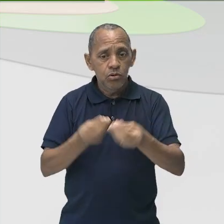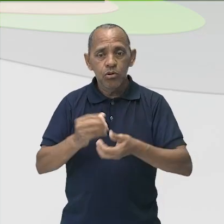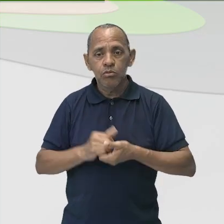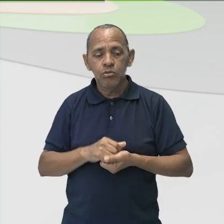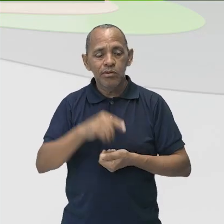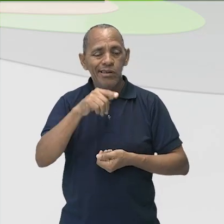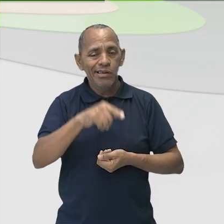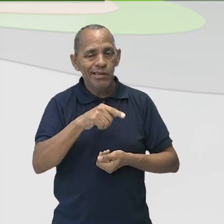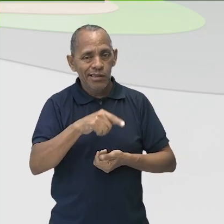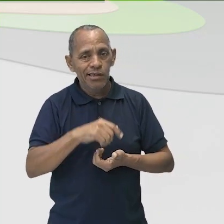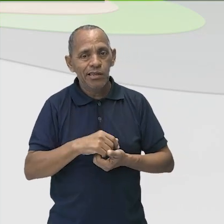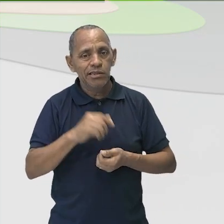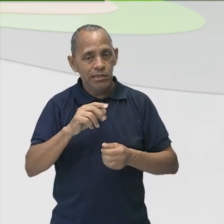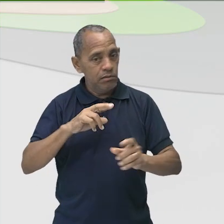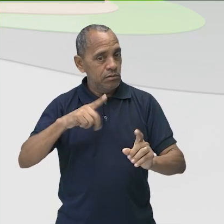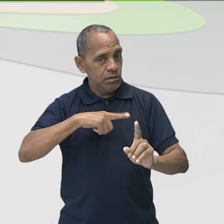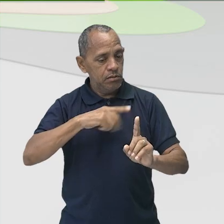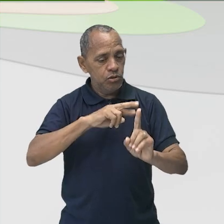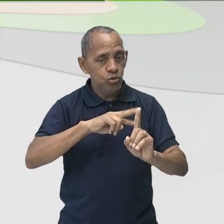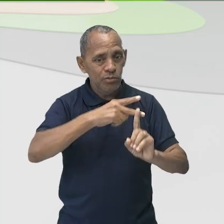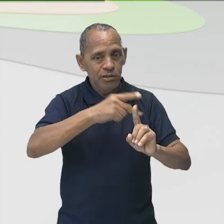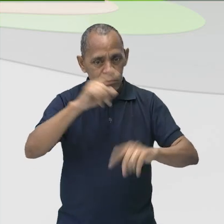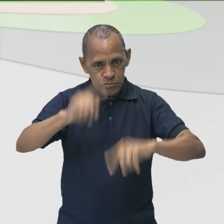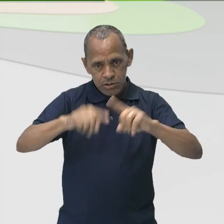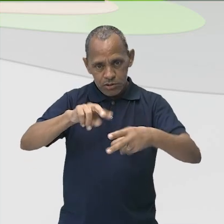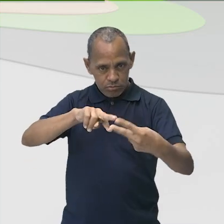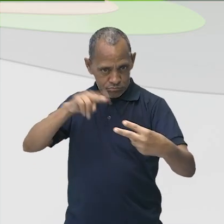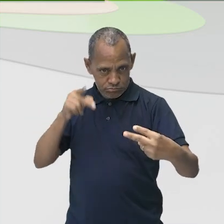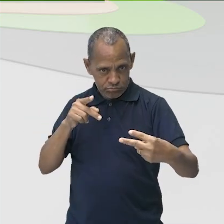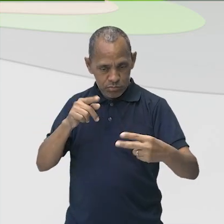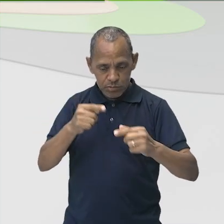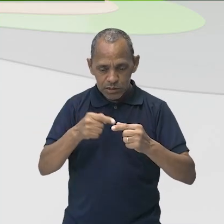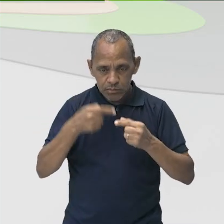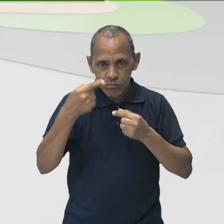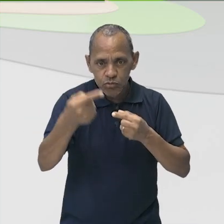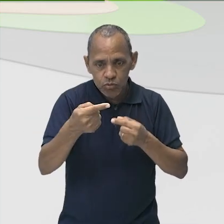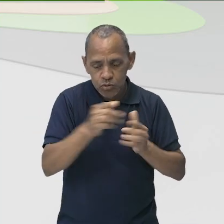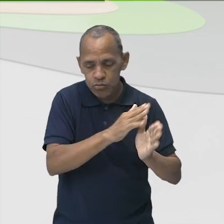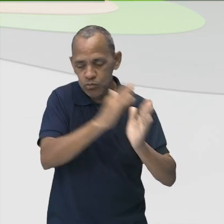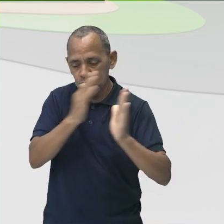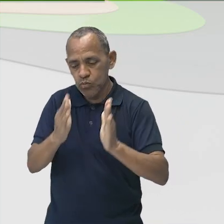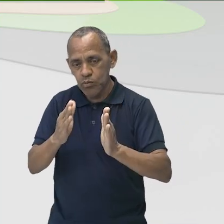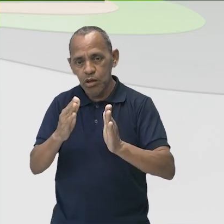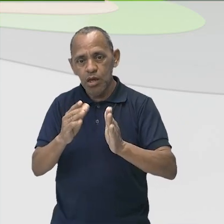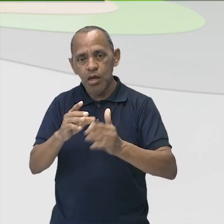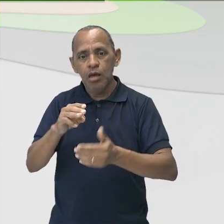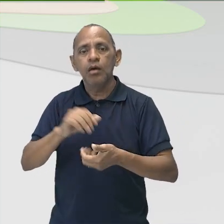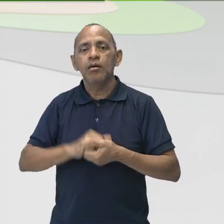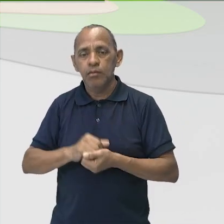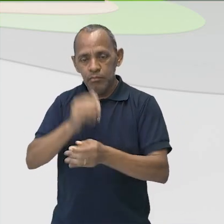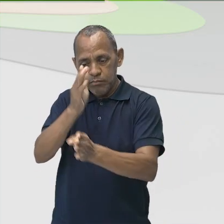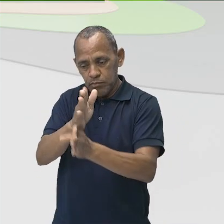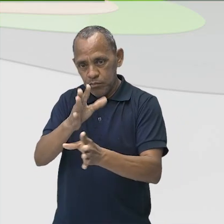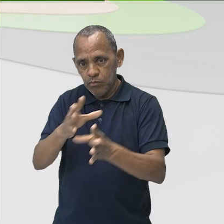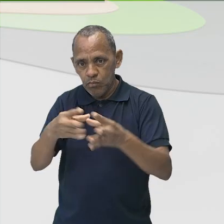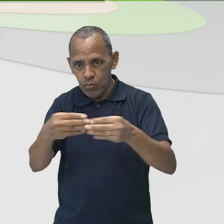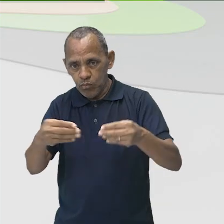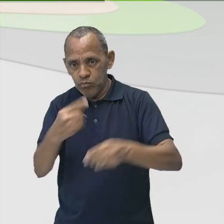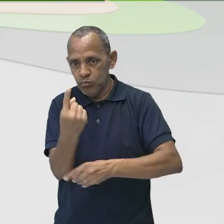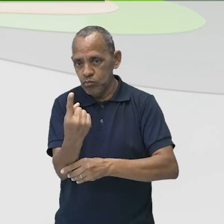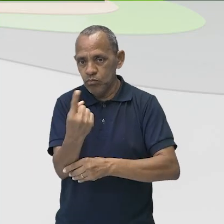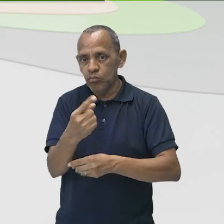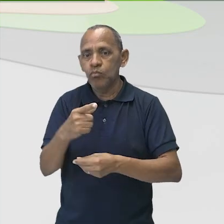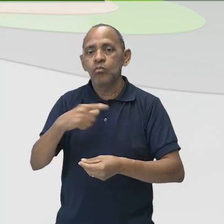temos ali a duplicação do material genético. Depois, nós vamos para a meiose 1, onde nós